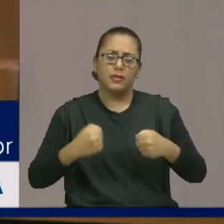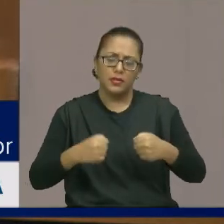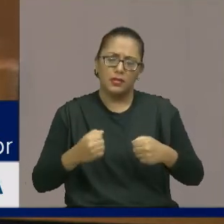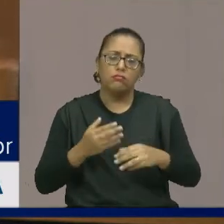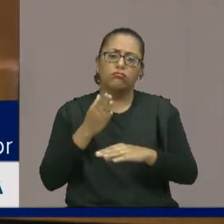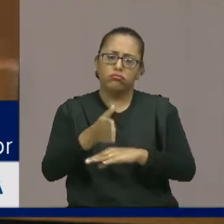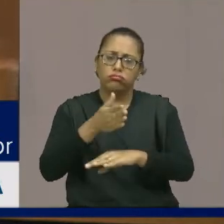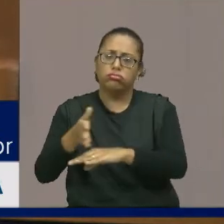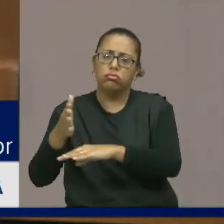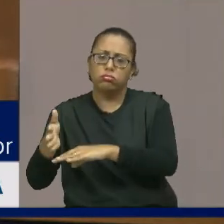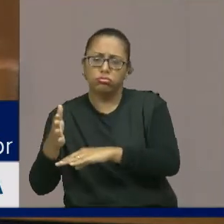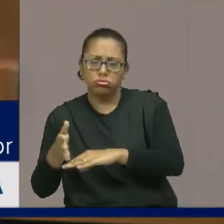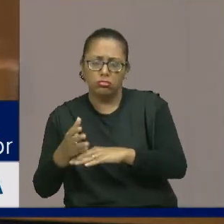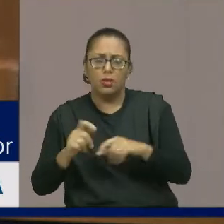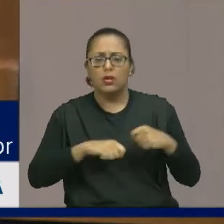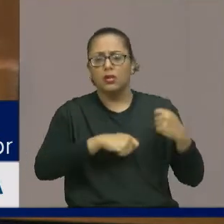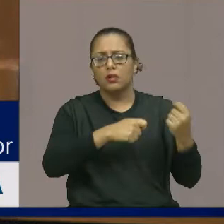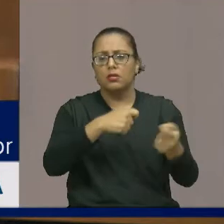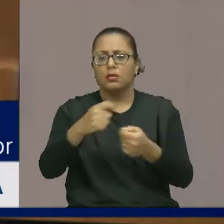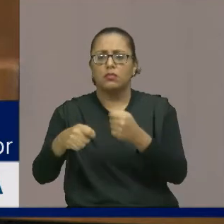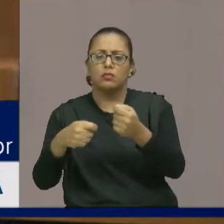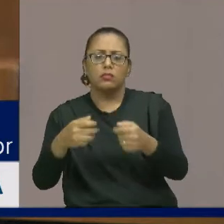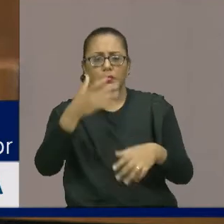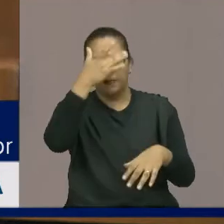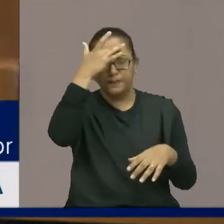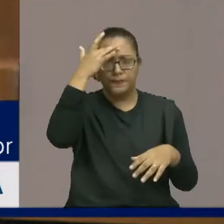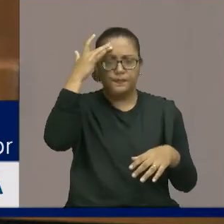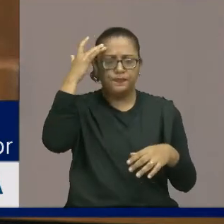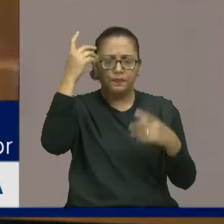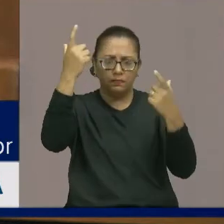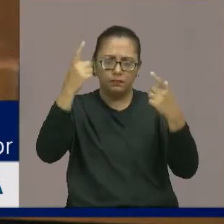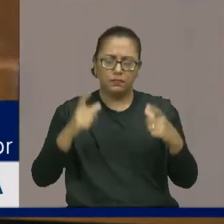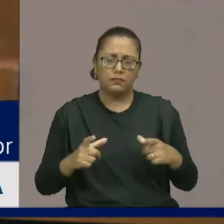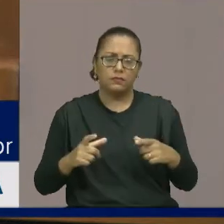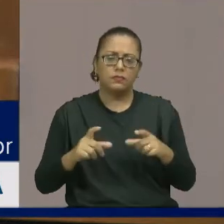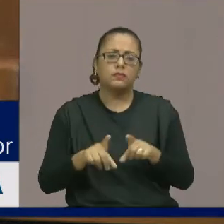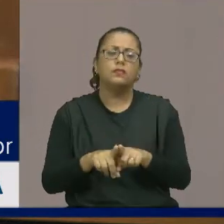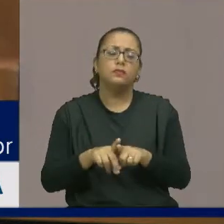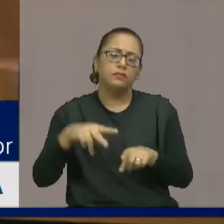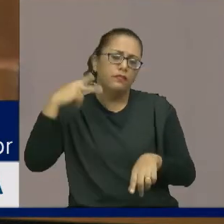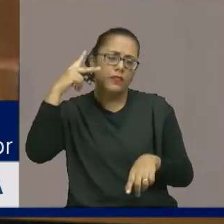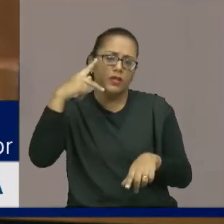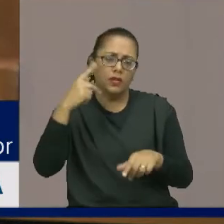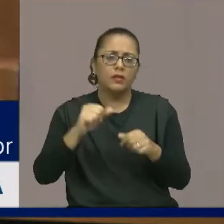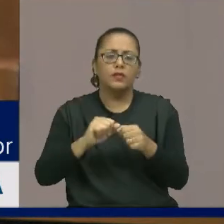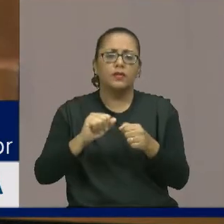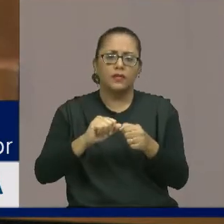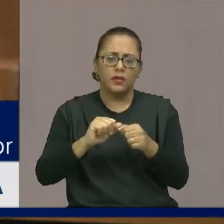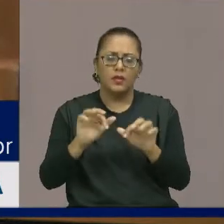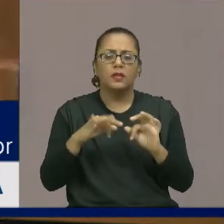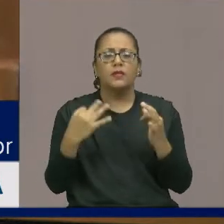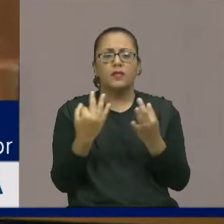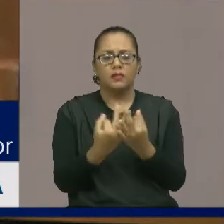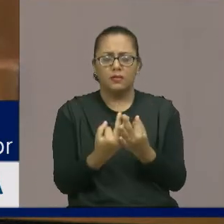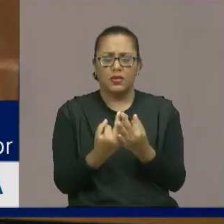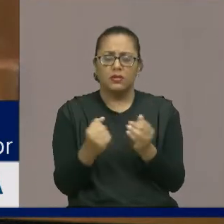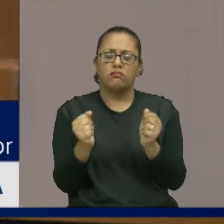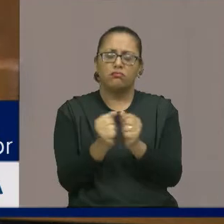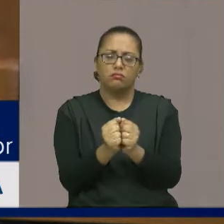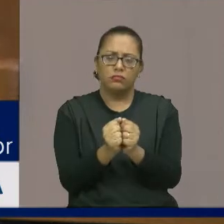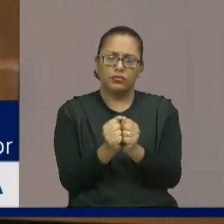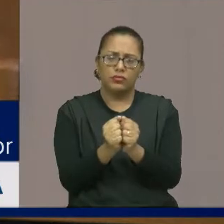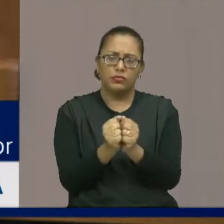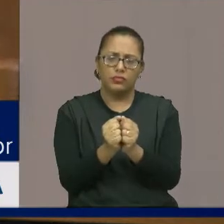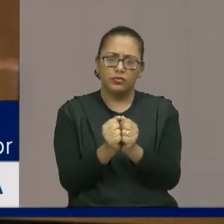uma doação pessoal que a pessoa do vereador faz, toda a sua família, em